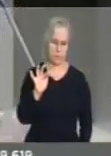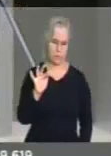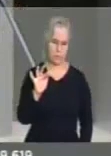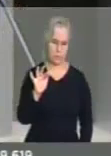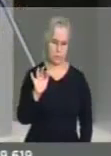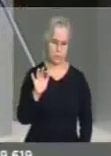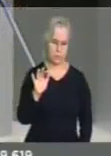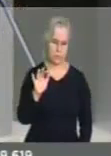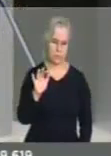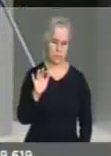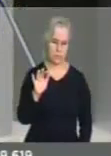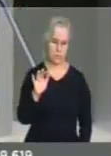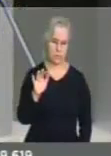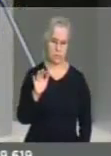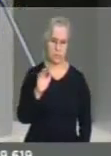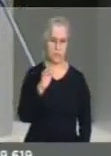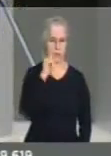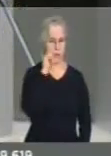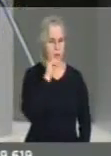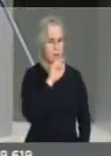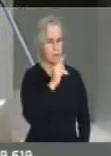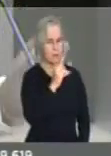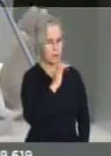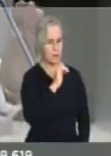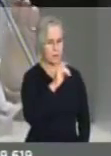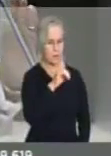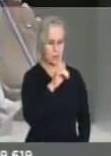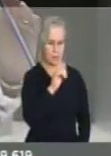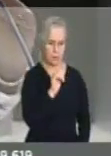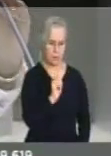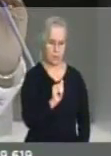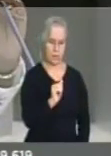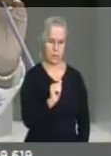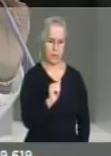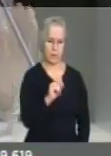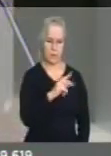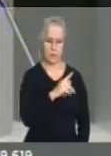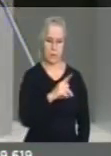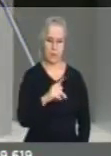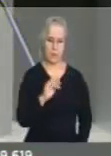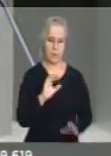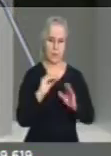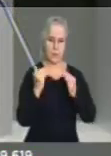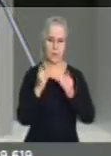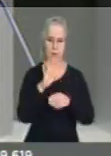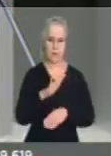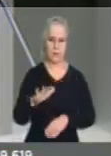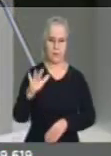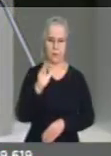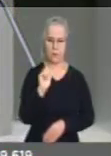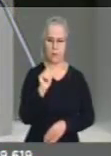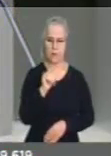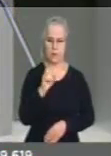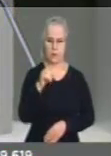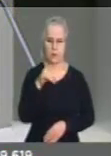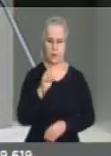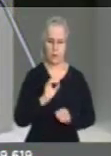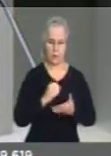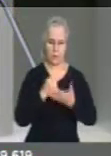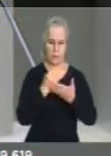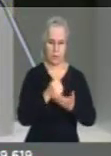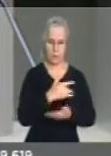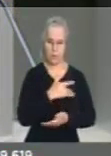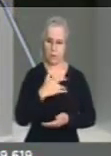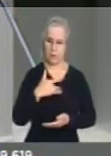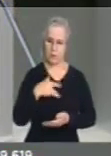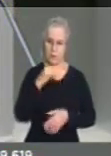Não, deputado federal não. Senhora Hilda Angélica Correia, presidenta da Confederação Nacional dos Agentes Comunitários de Saúde e dos